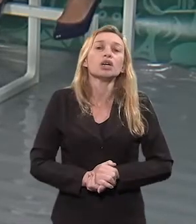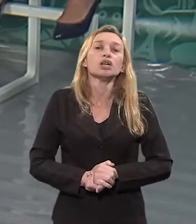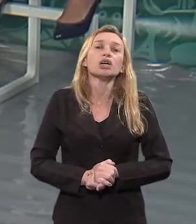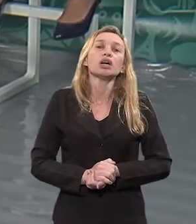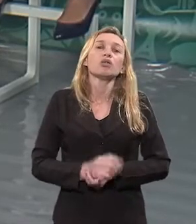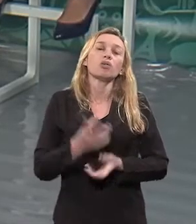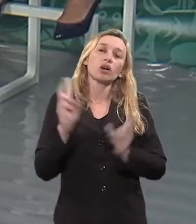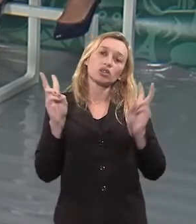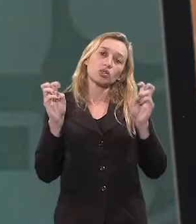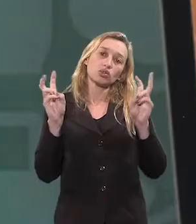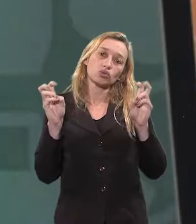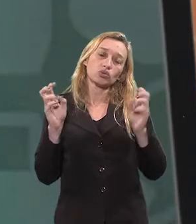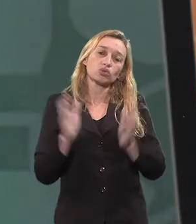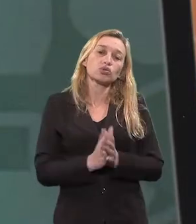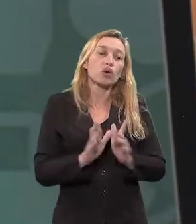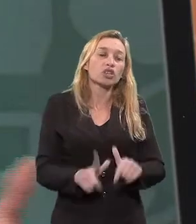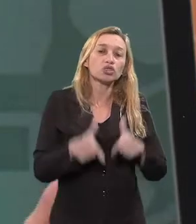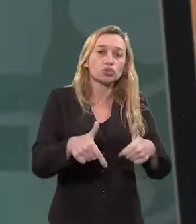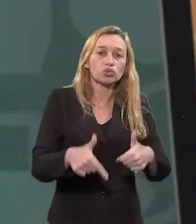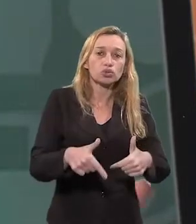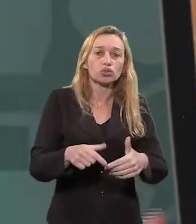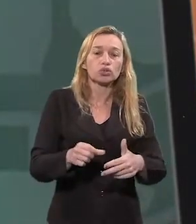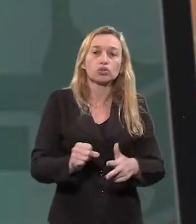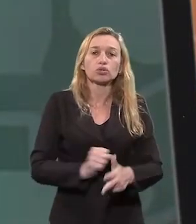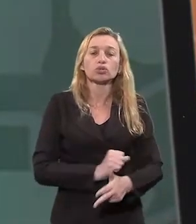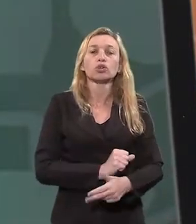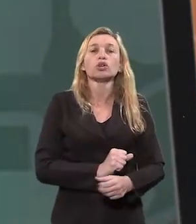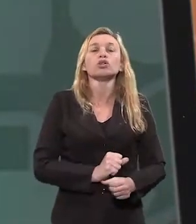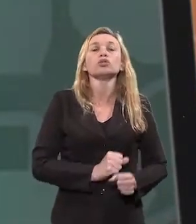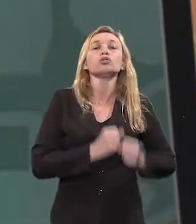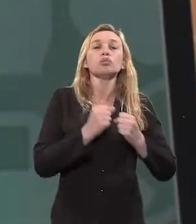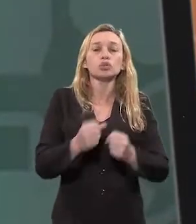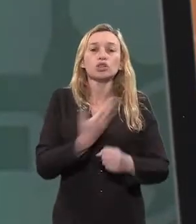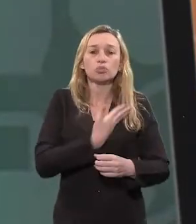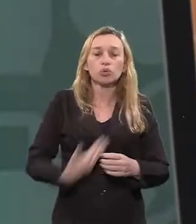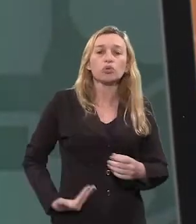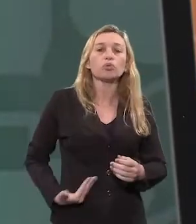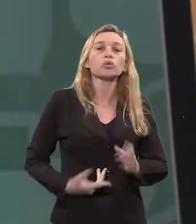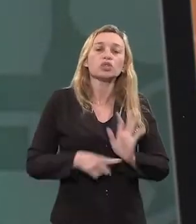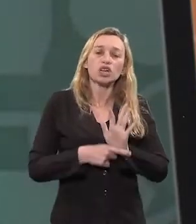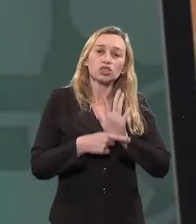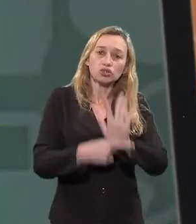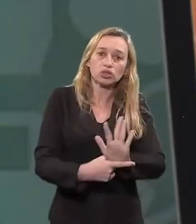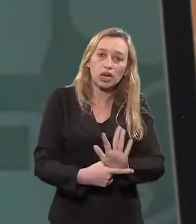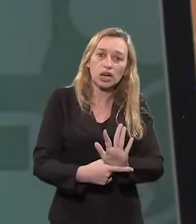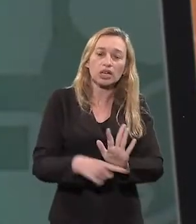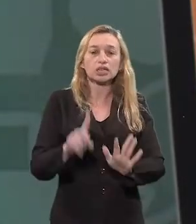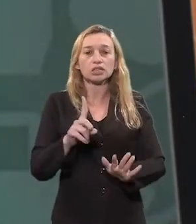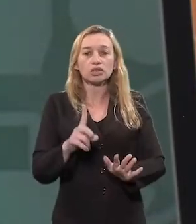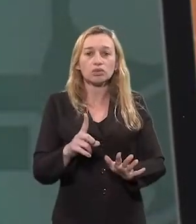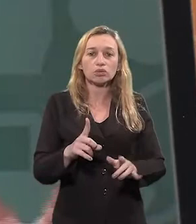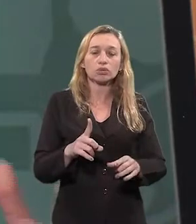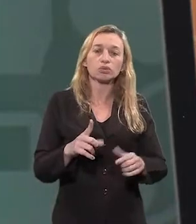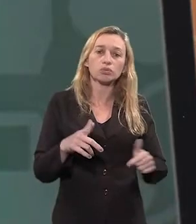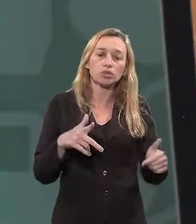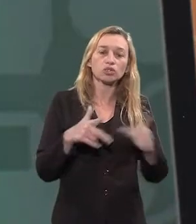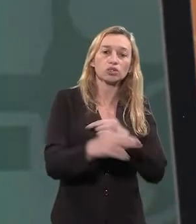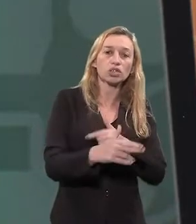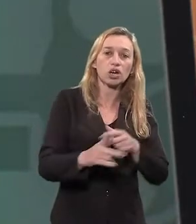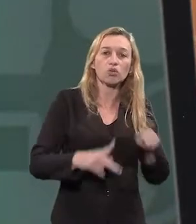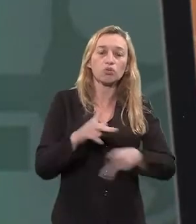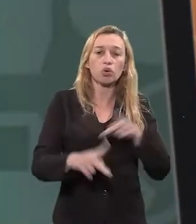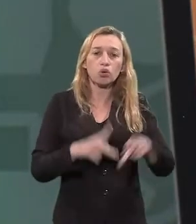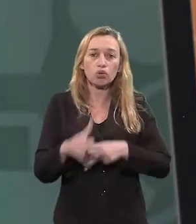passou, cabe aí a questão da ação realmente do poder público para tentar dar um certo conforto e não causar um certo pânico